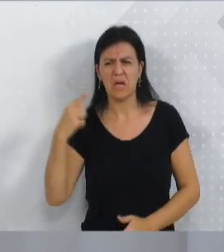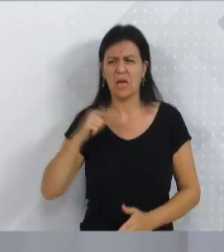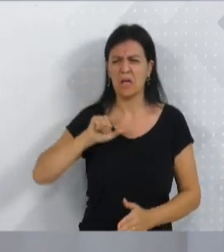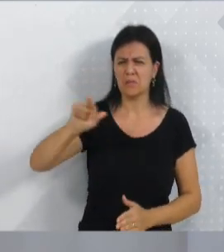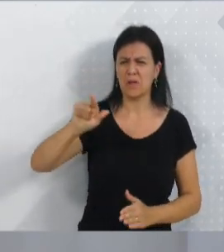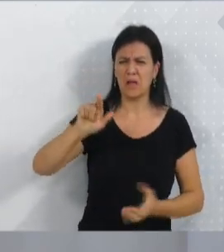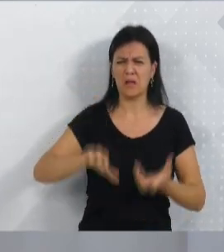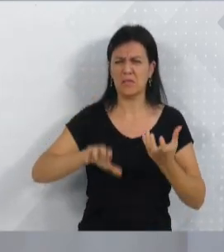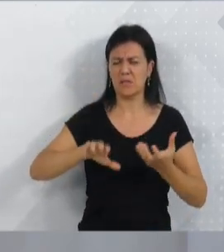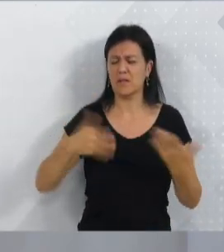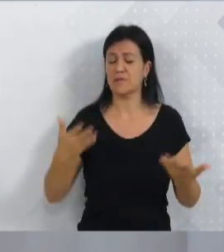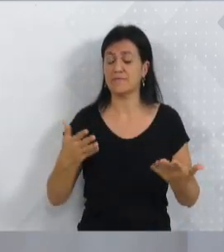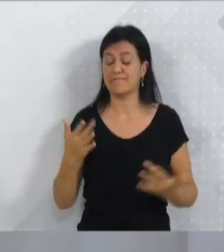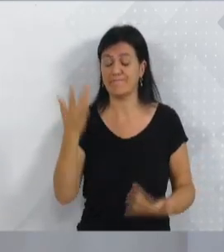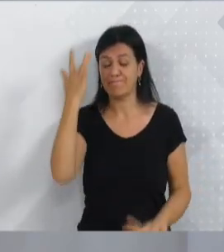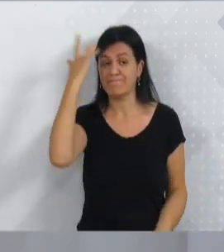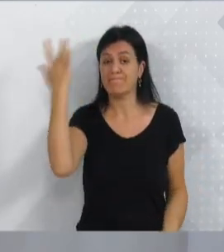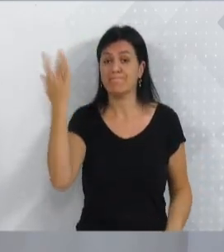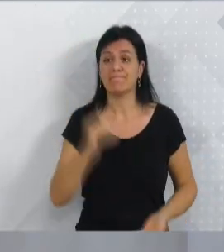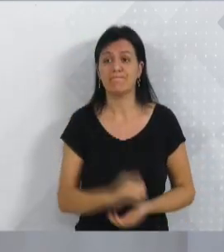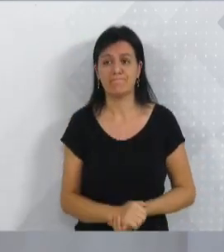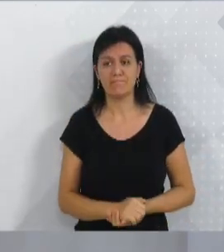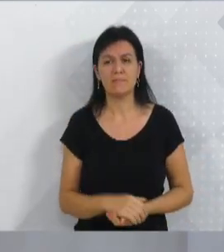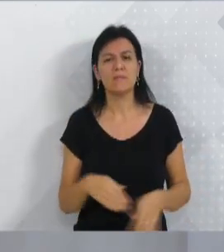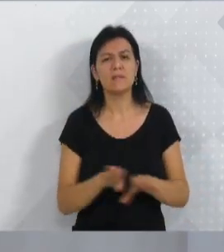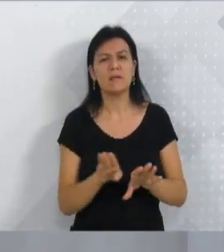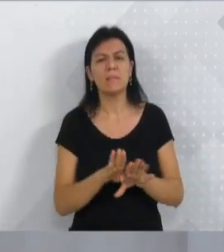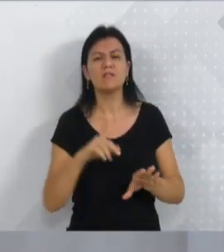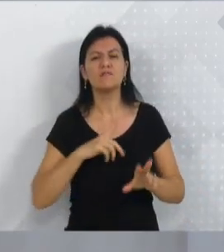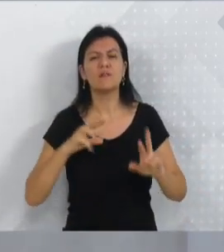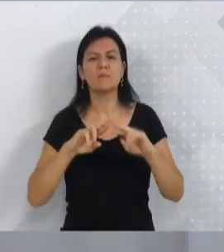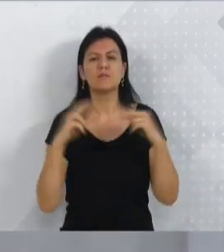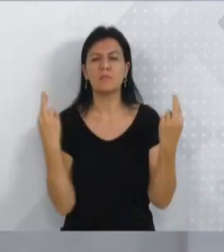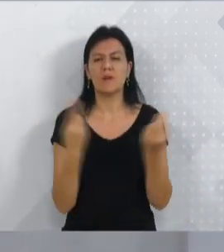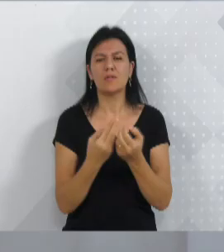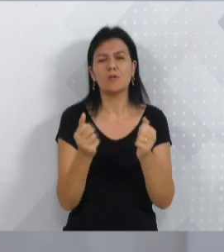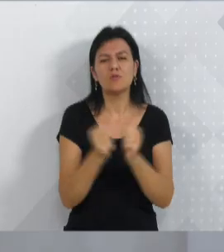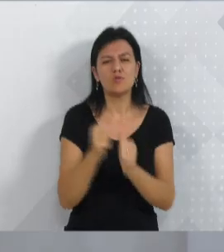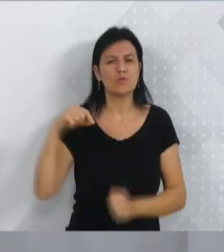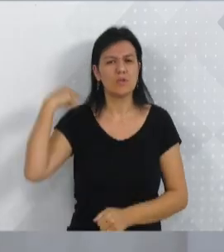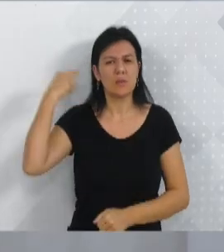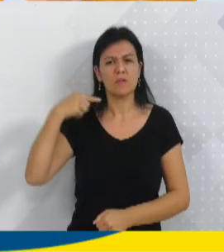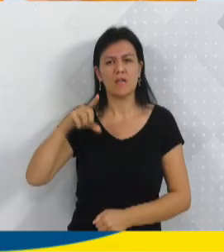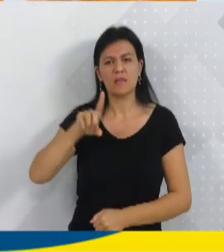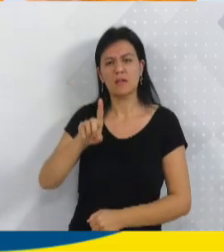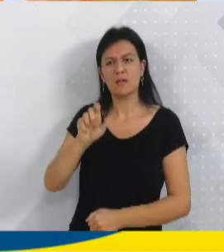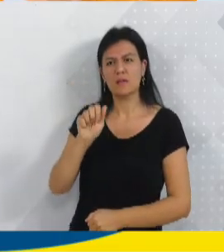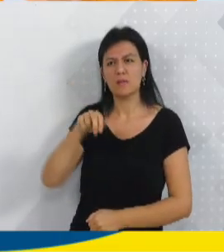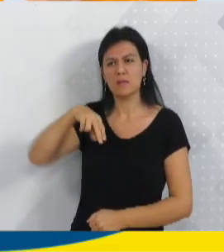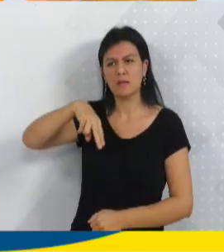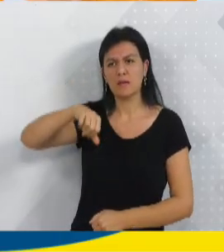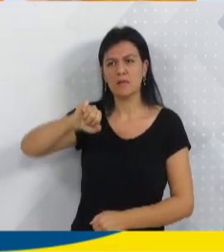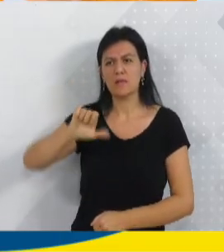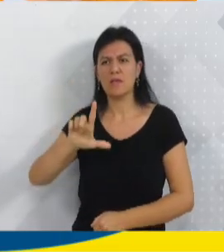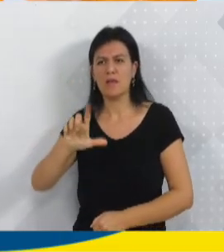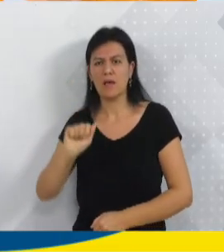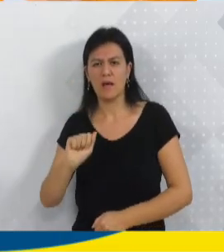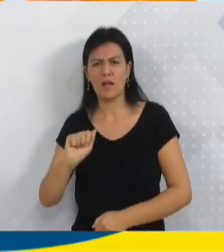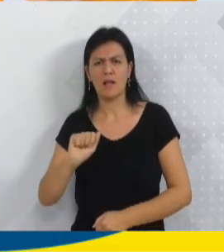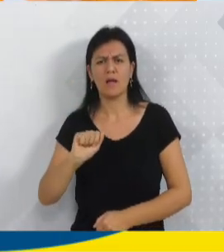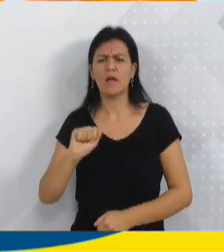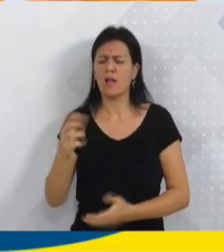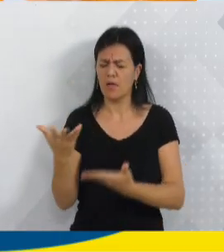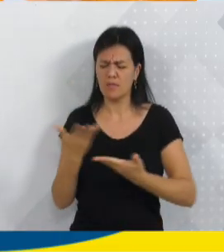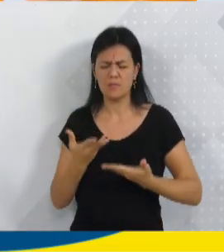absurdas que a gente tá enxergando por aí logo depois tivemos uma reunião com a deputada Daniela heiner nos recebeu muito bem já foi vice-governadora